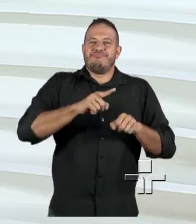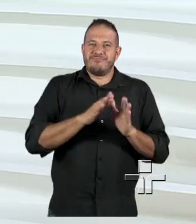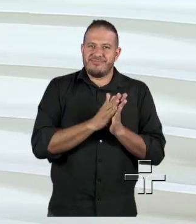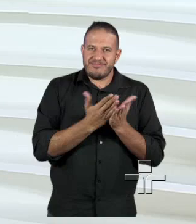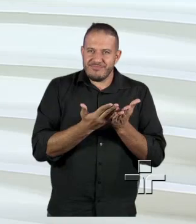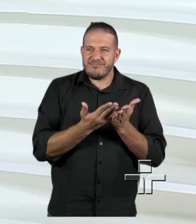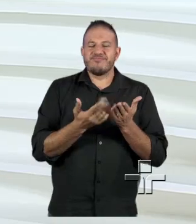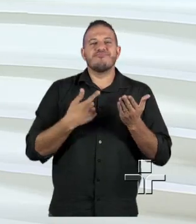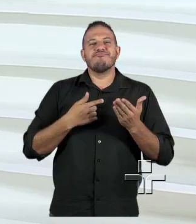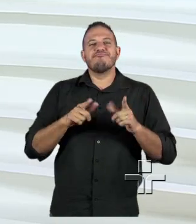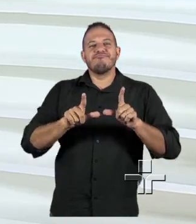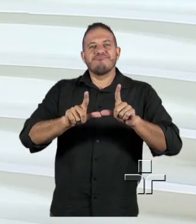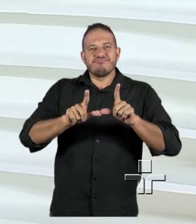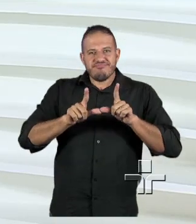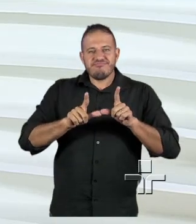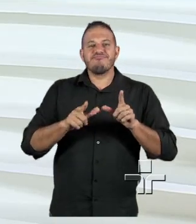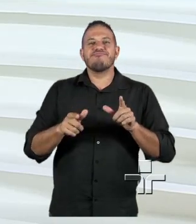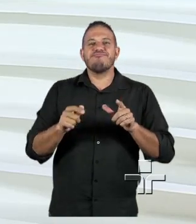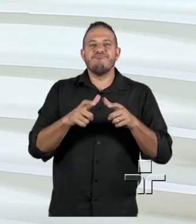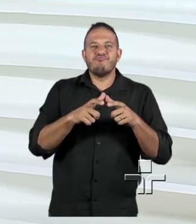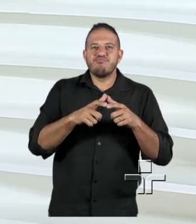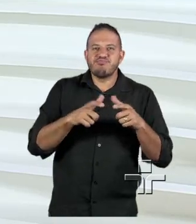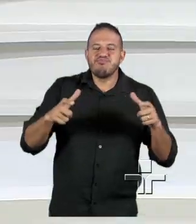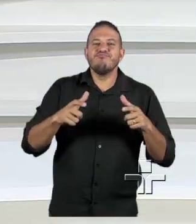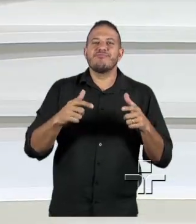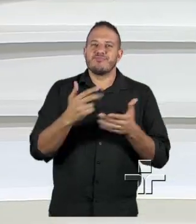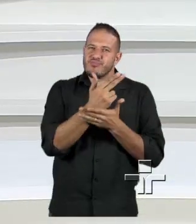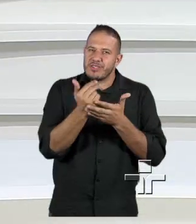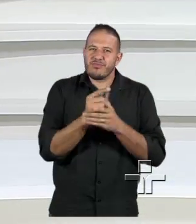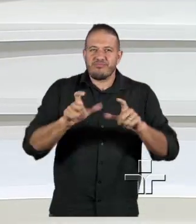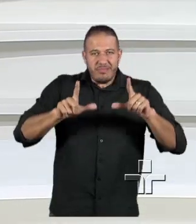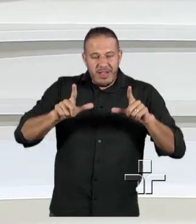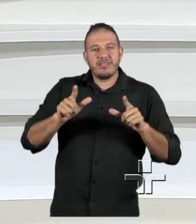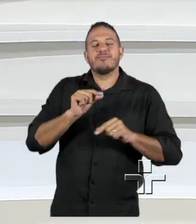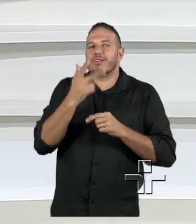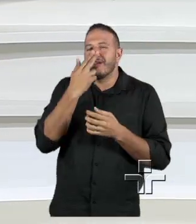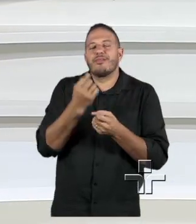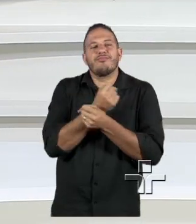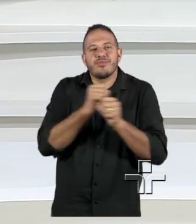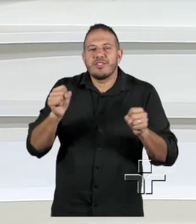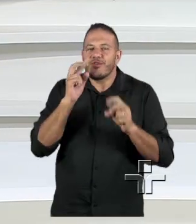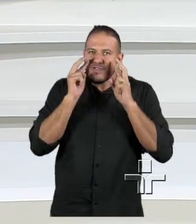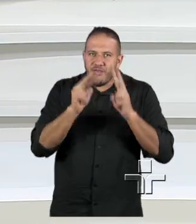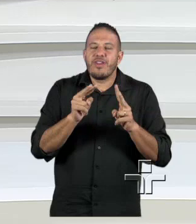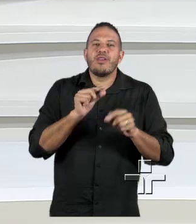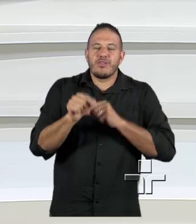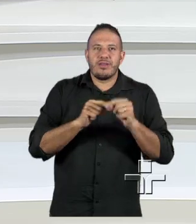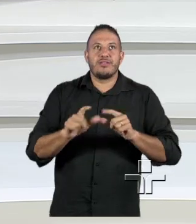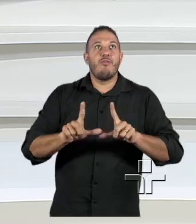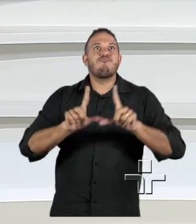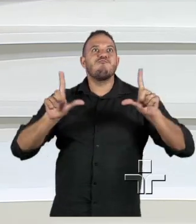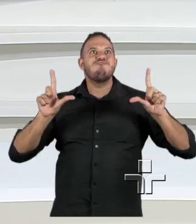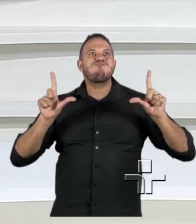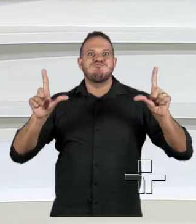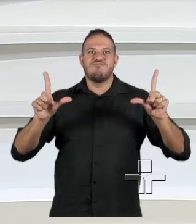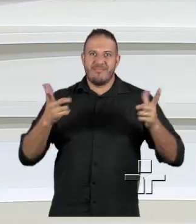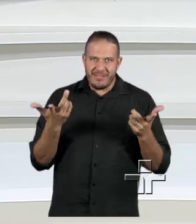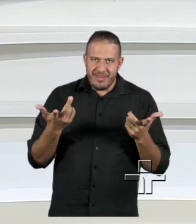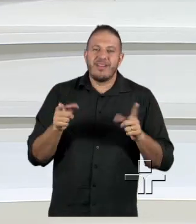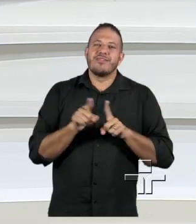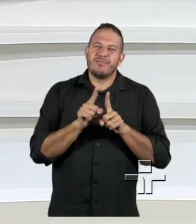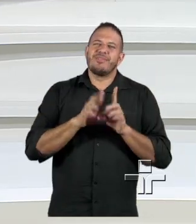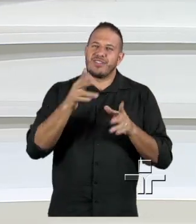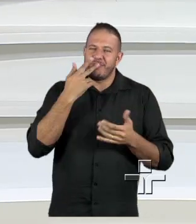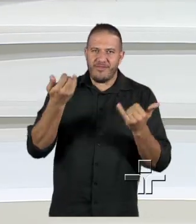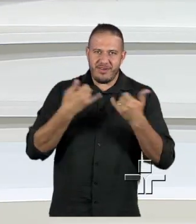isso? Do Cobra, é isso. Do Cobra. Dá para ver ali na estrada, é impossível não ver aquele mural gigante. Já te chamaram